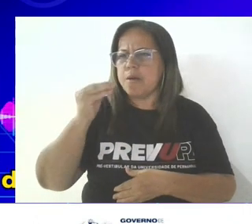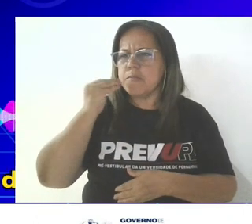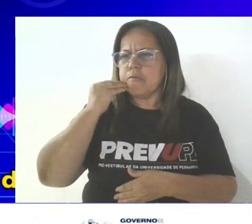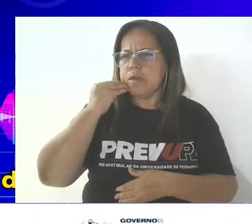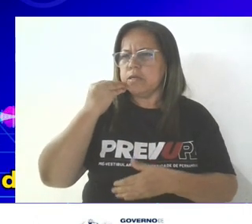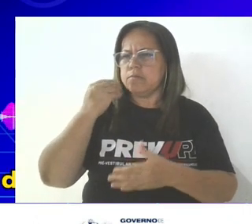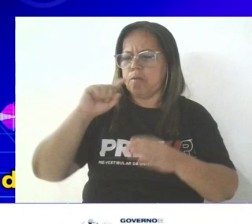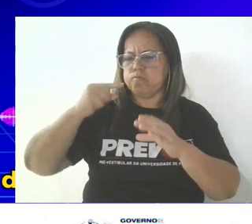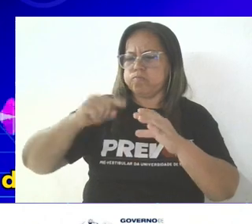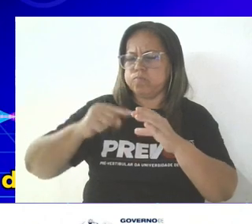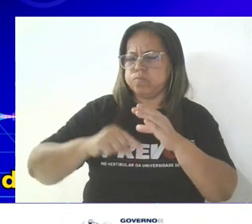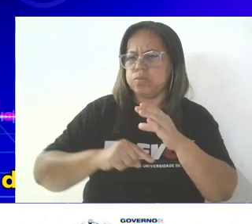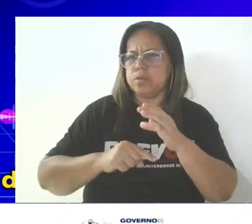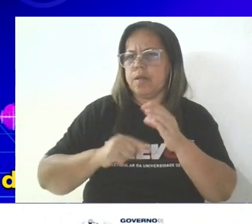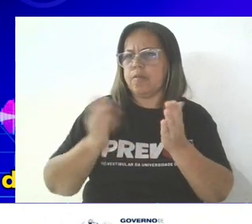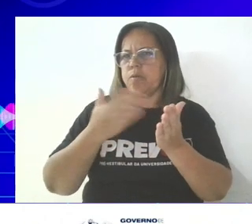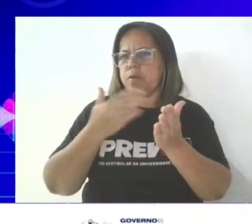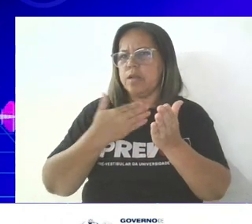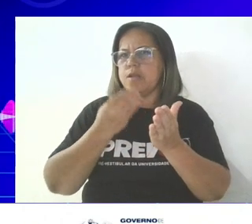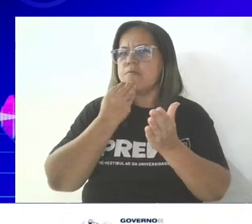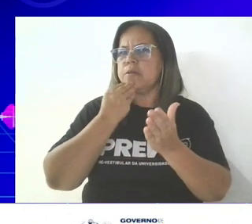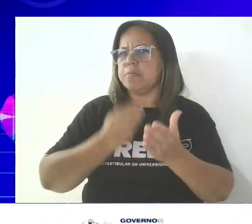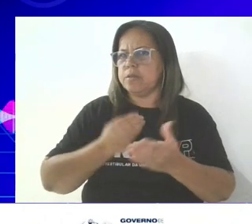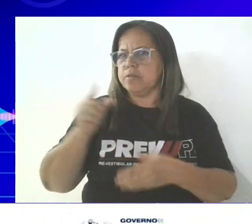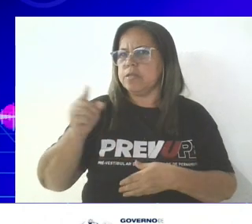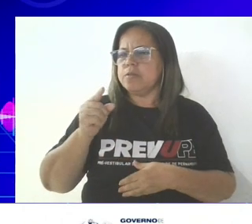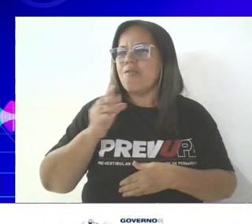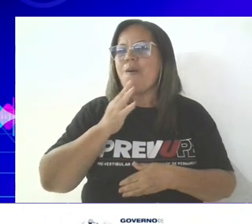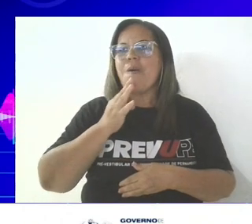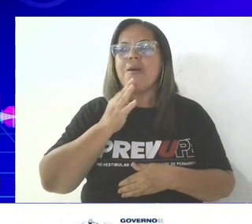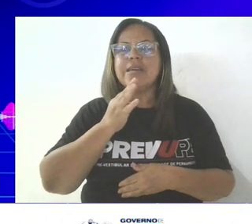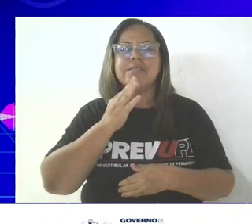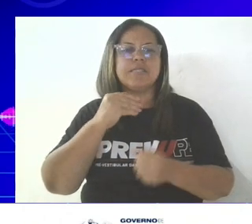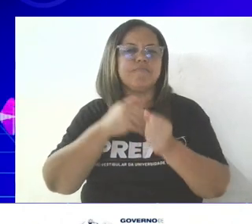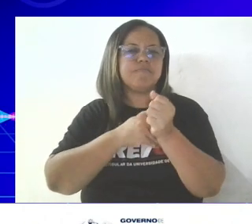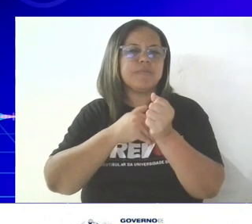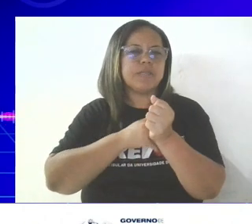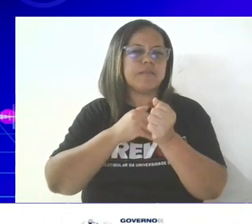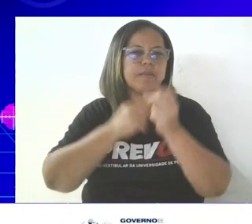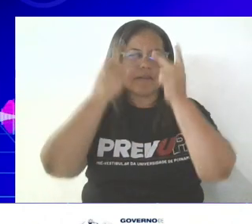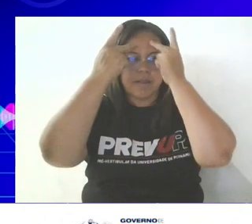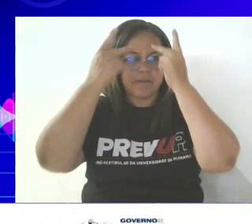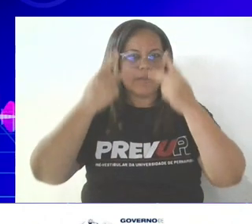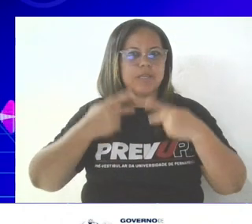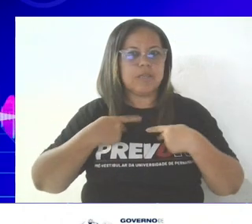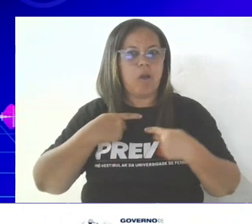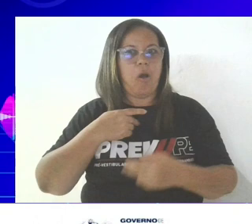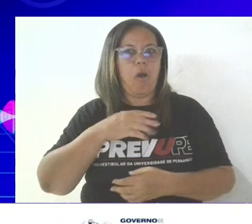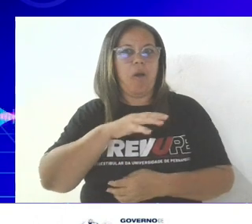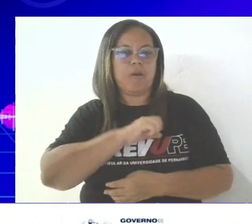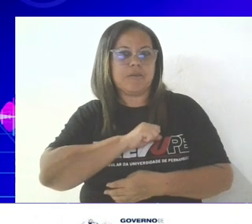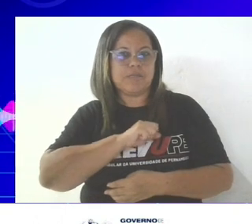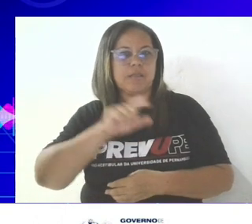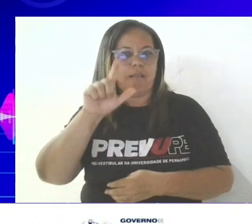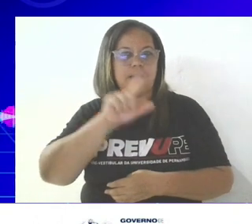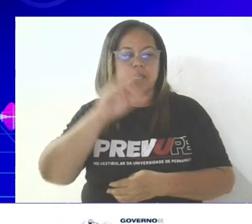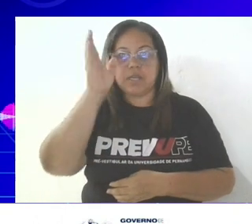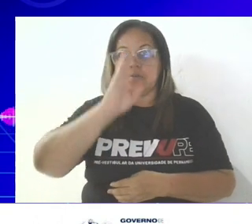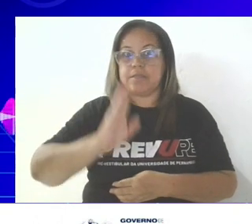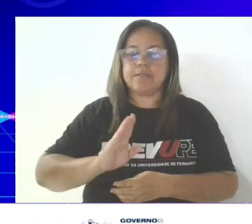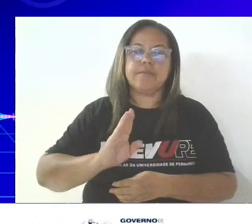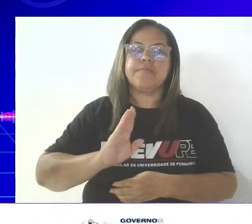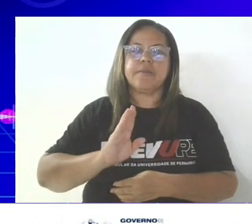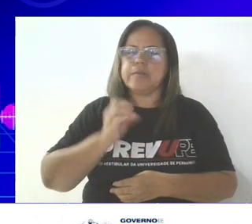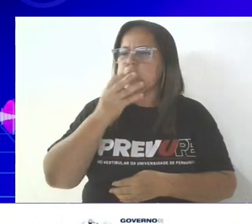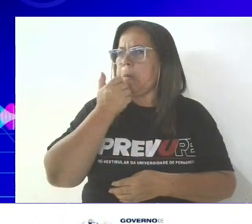e se jogar nos livros do Machado de Assis desentar os mistérios da Alba humana e con a literatura brasileira na real a viagem